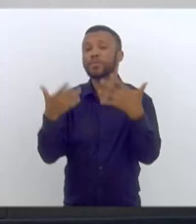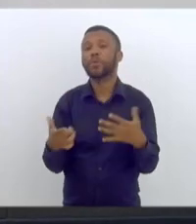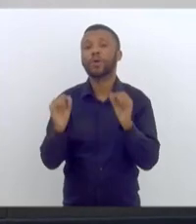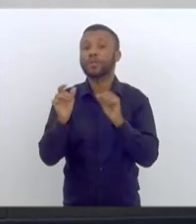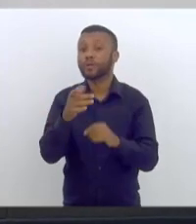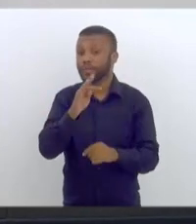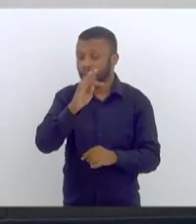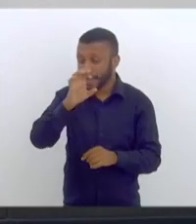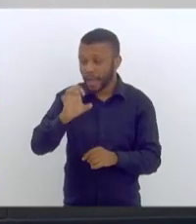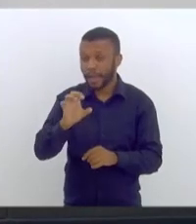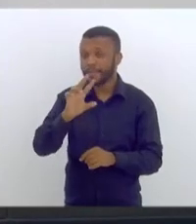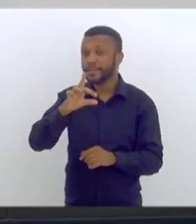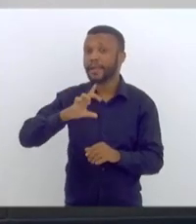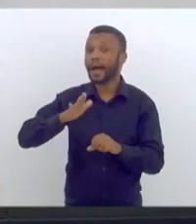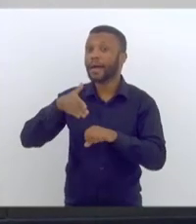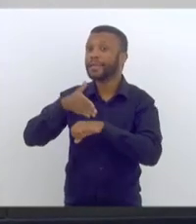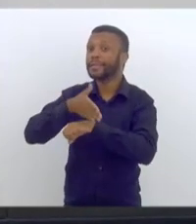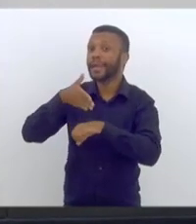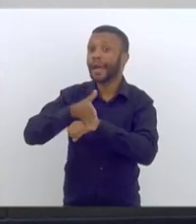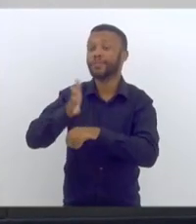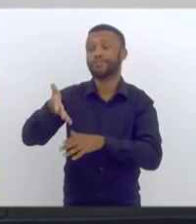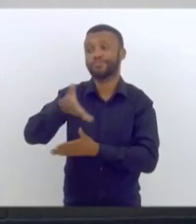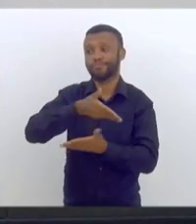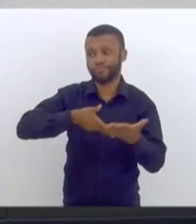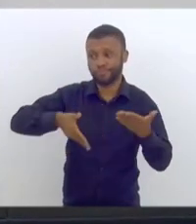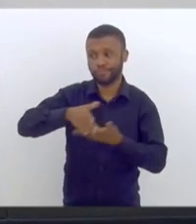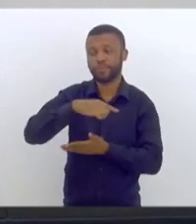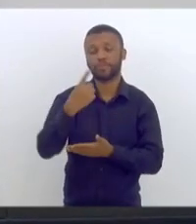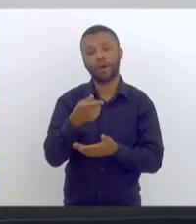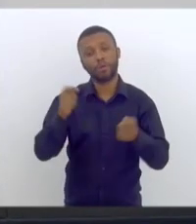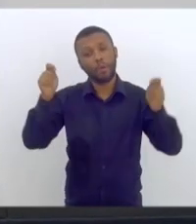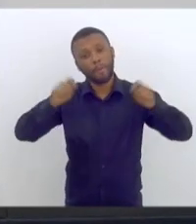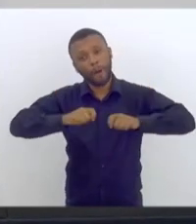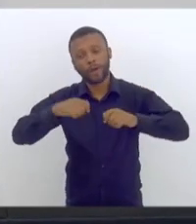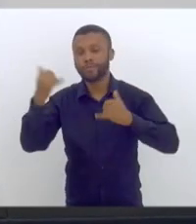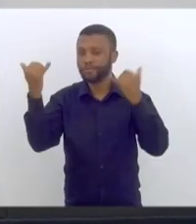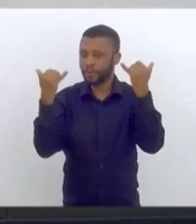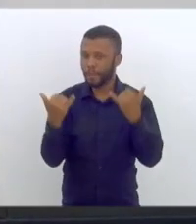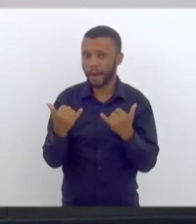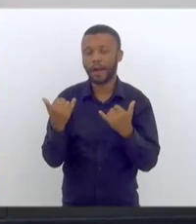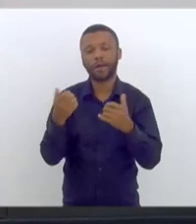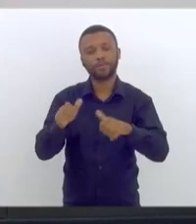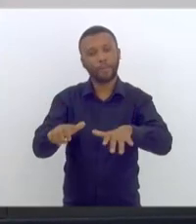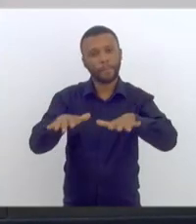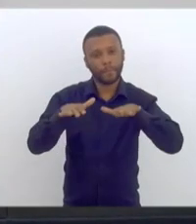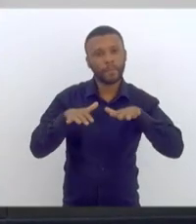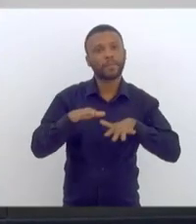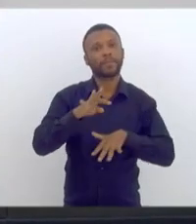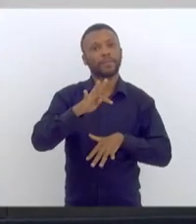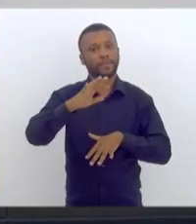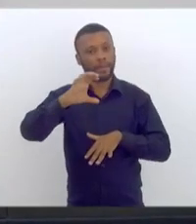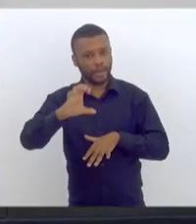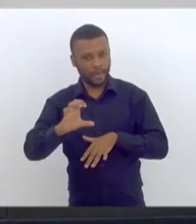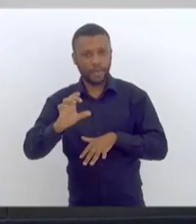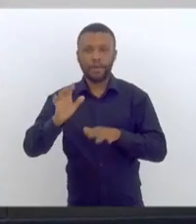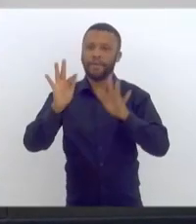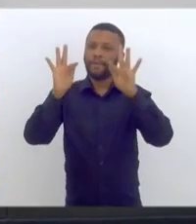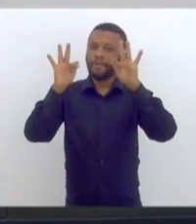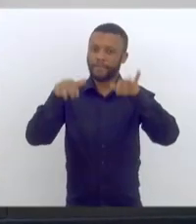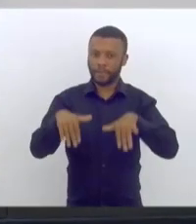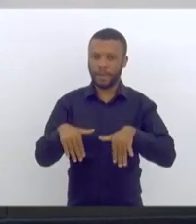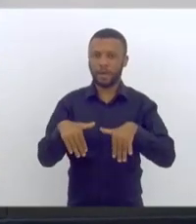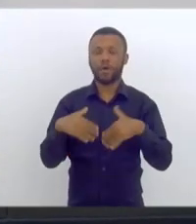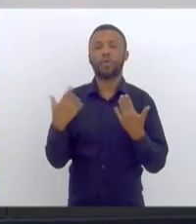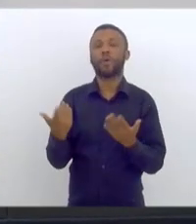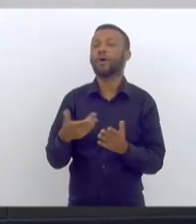TSA vai ter acesso para para fins do BCAA e a gente pode informar também para o Parlamento pro TSE ao final os indicadores